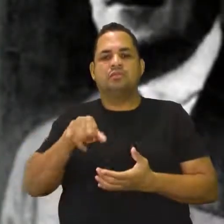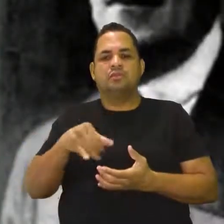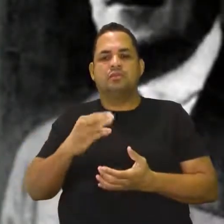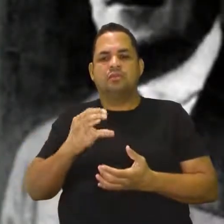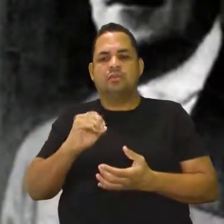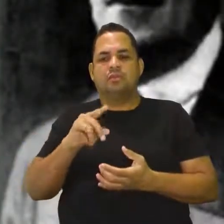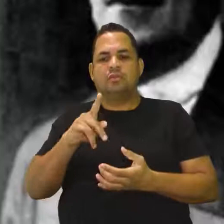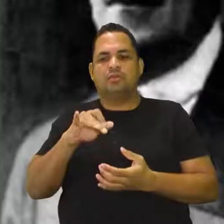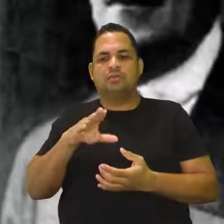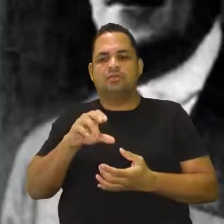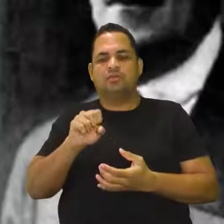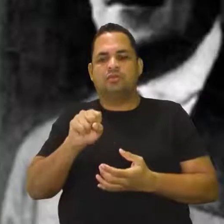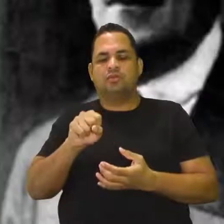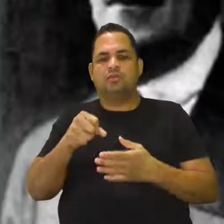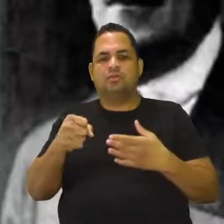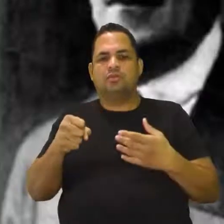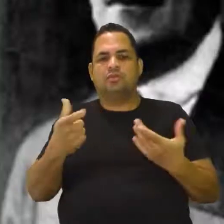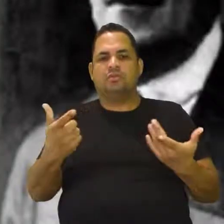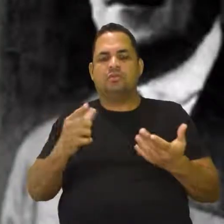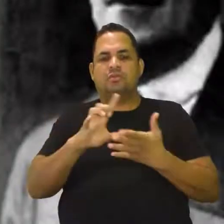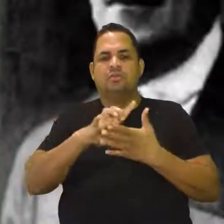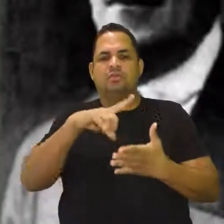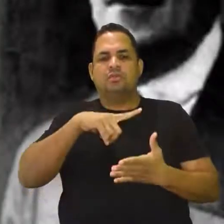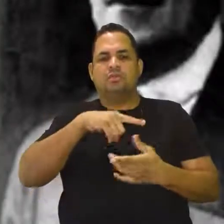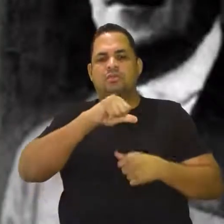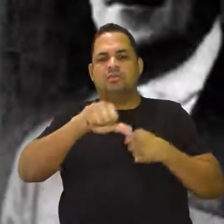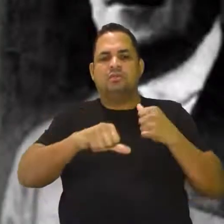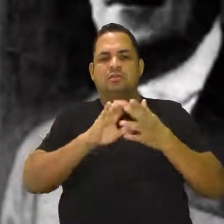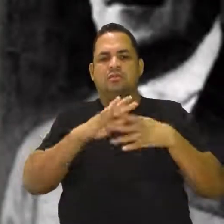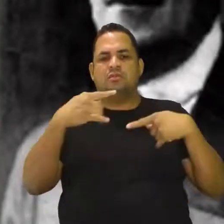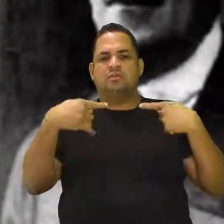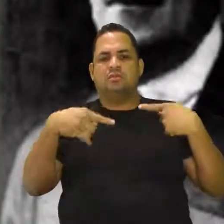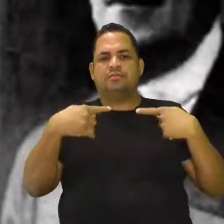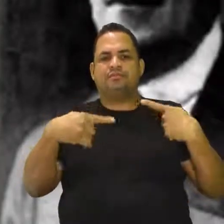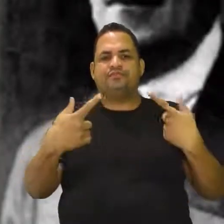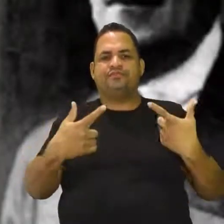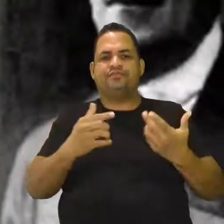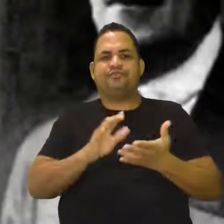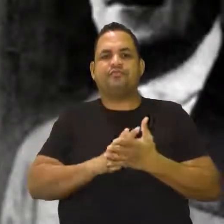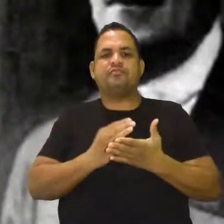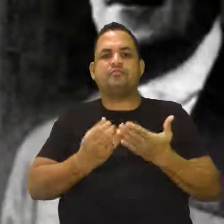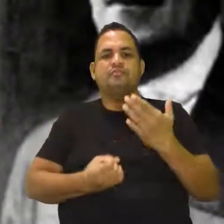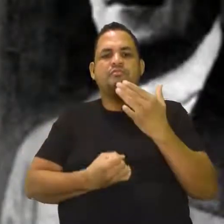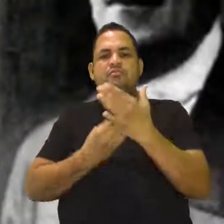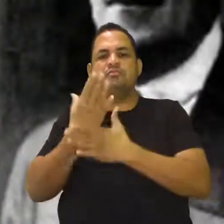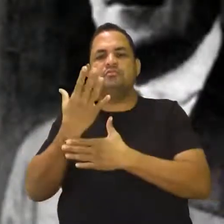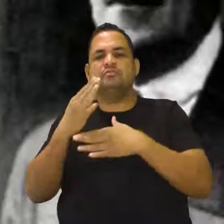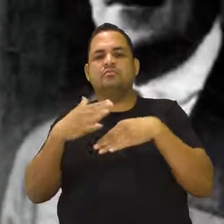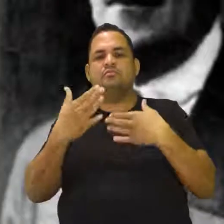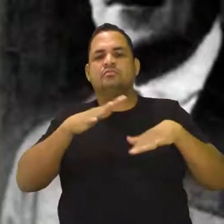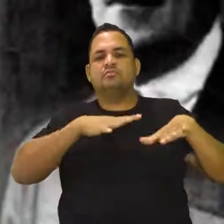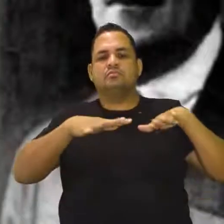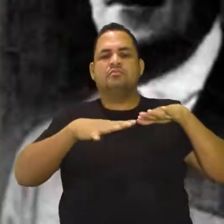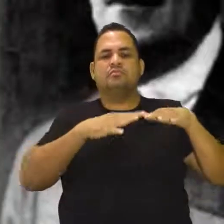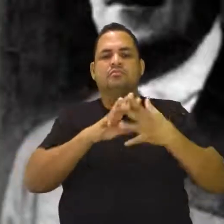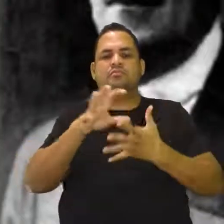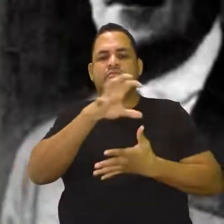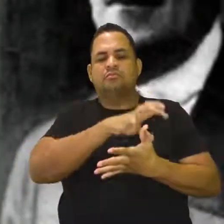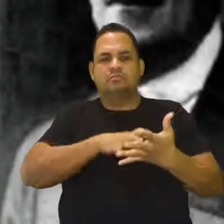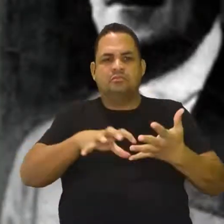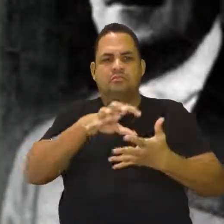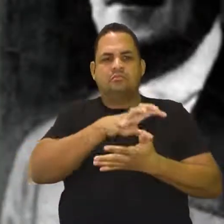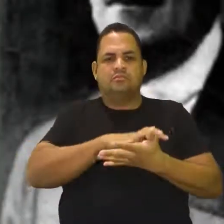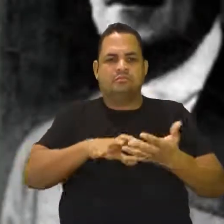Pessoa. Então, nós temos uma mudança política e isso vai aflorar mais ainda esse movimento revolucionário.